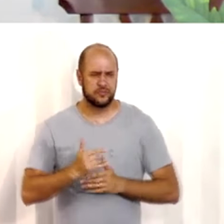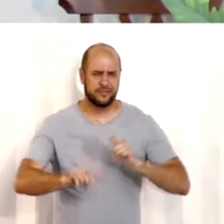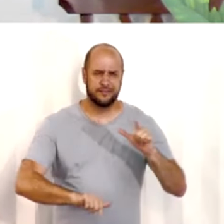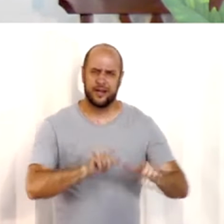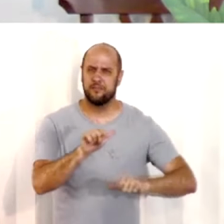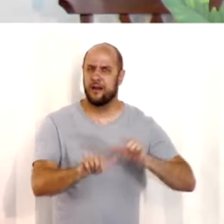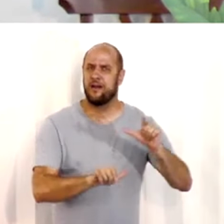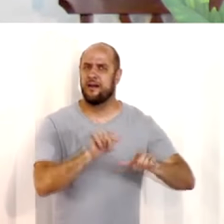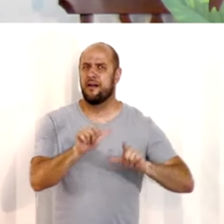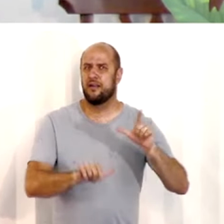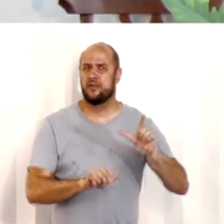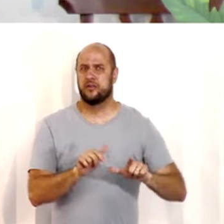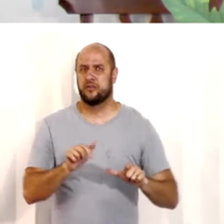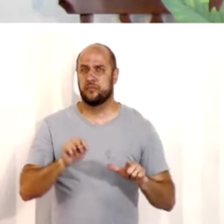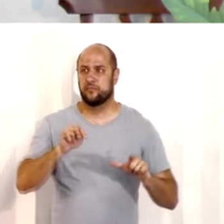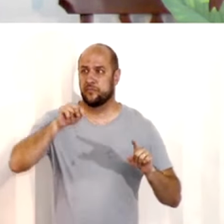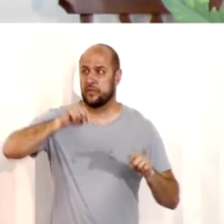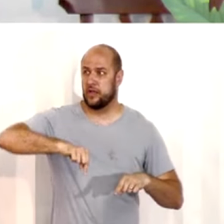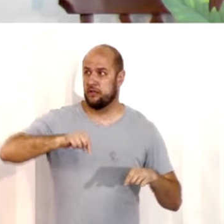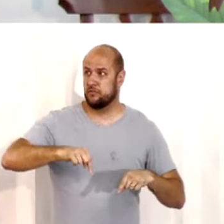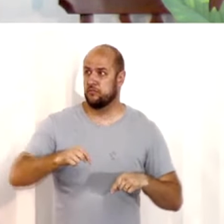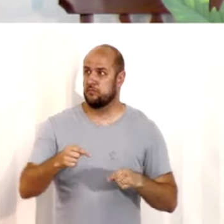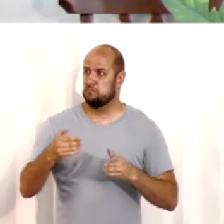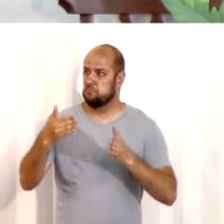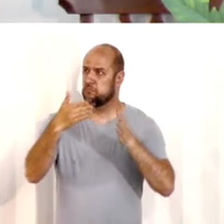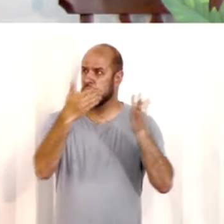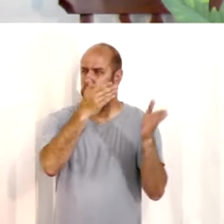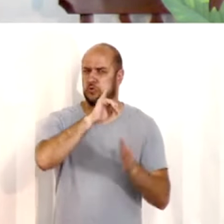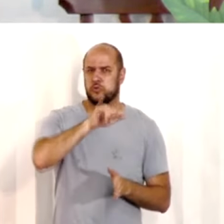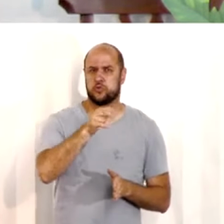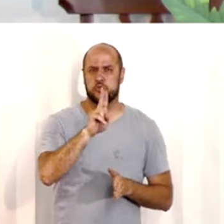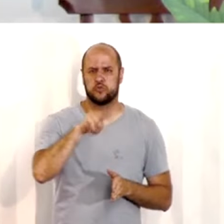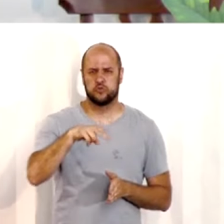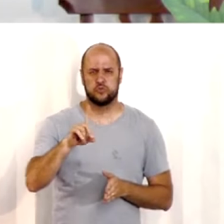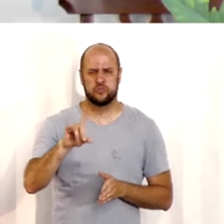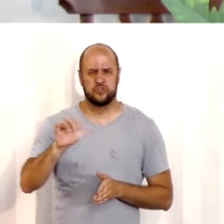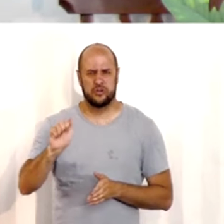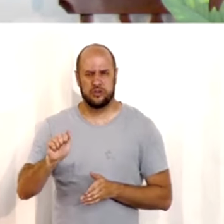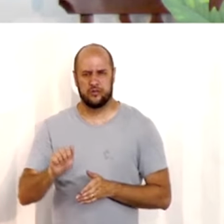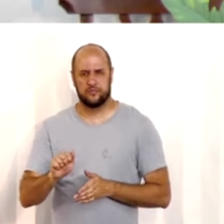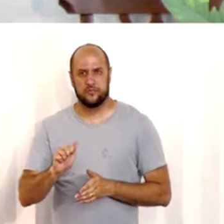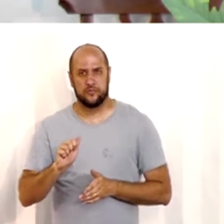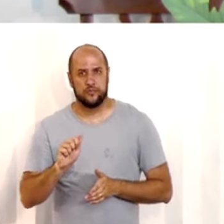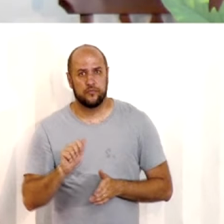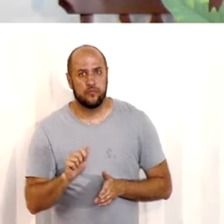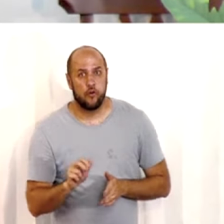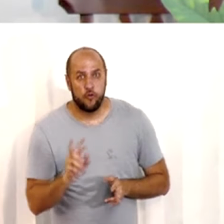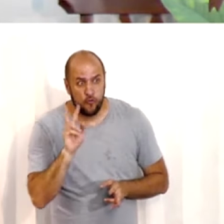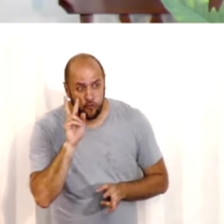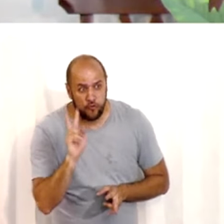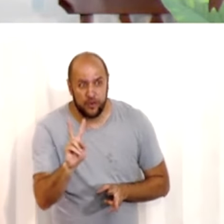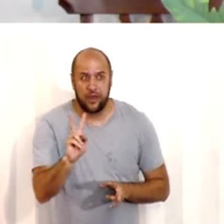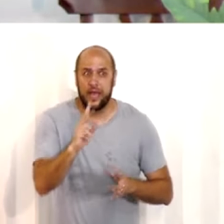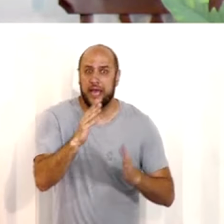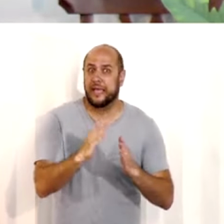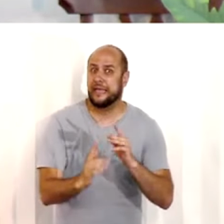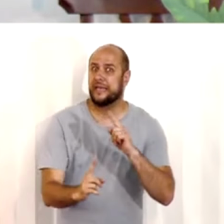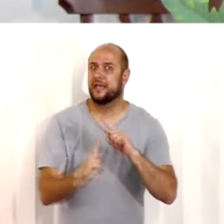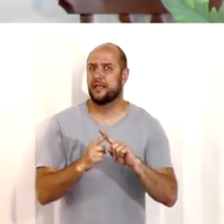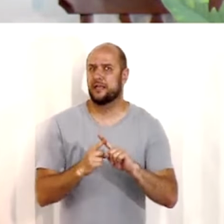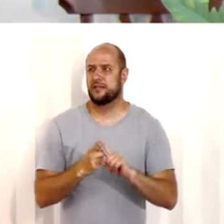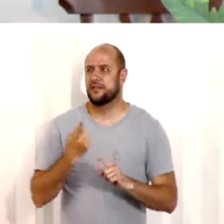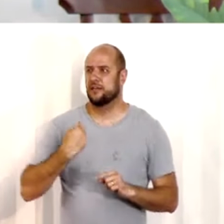aqui, descendo para Juquiá. Então vem e inicia uma igreja aqui. Alguns dias atrás nós estávamos vendo